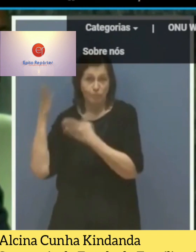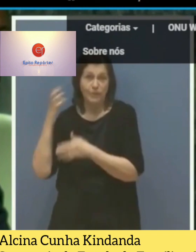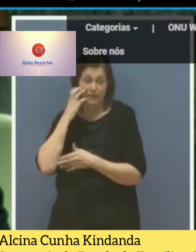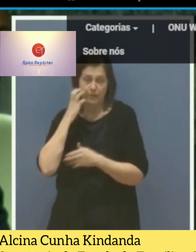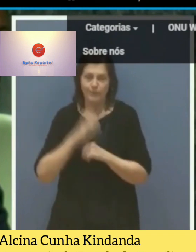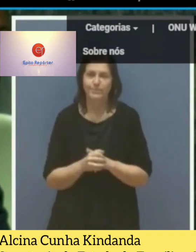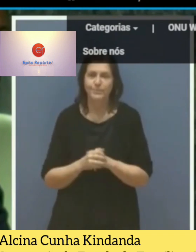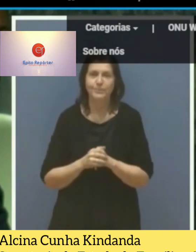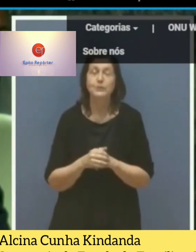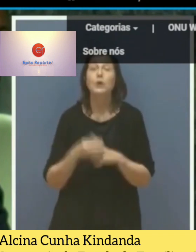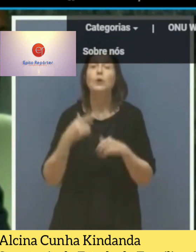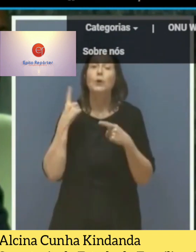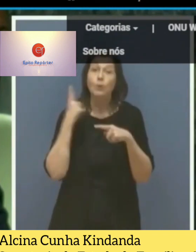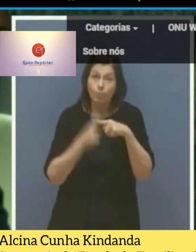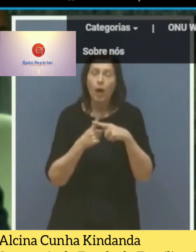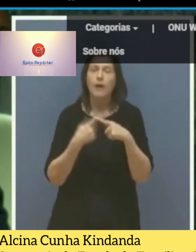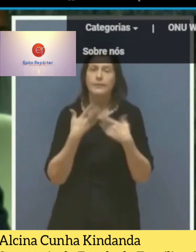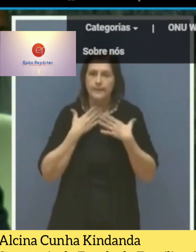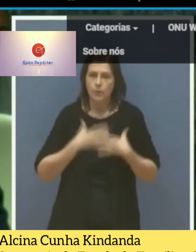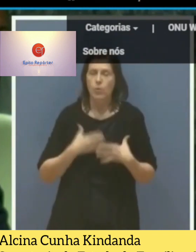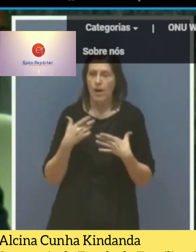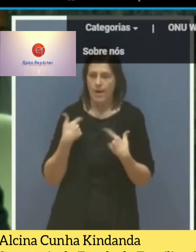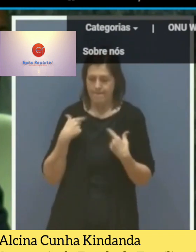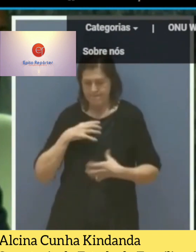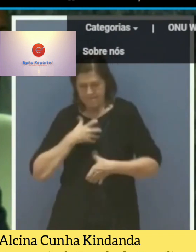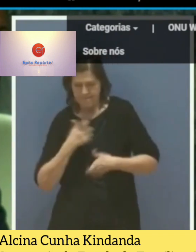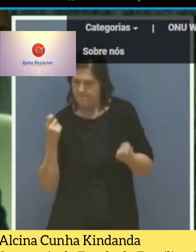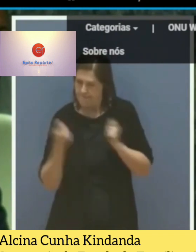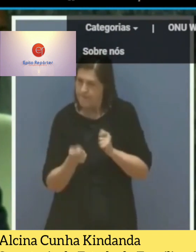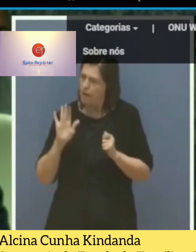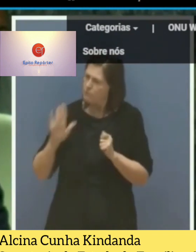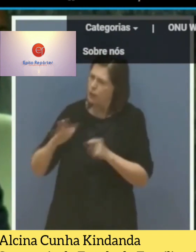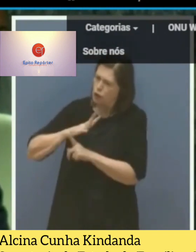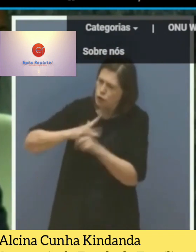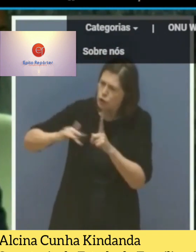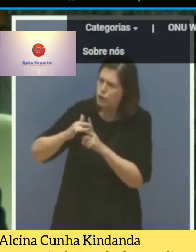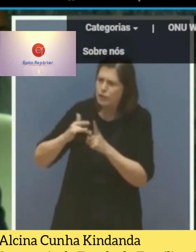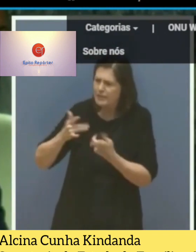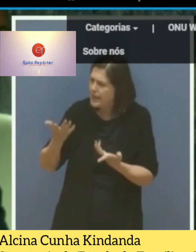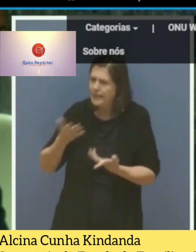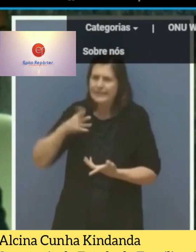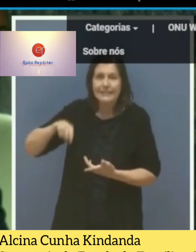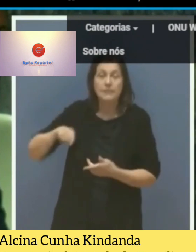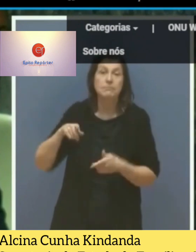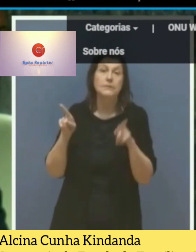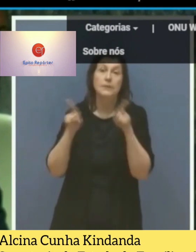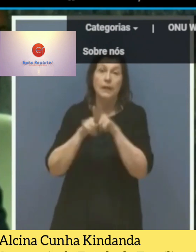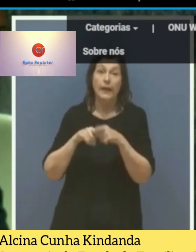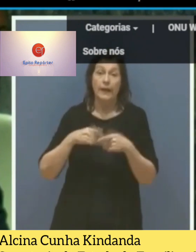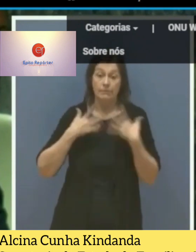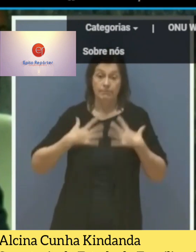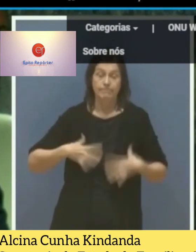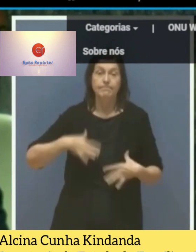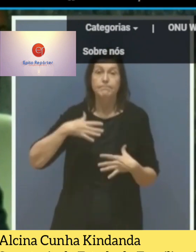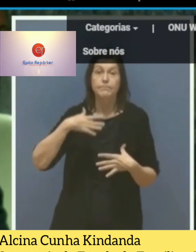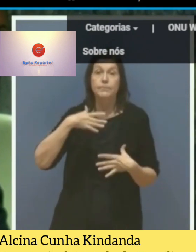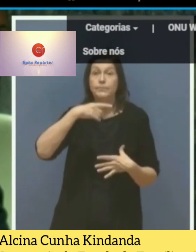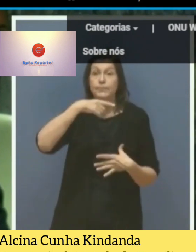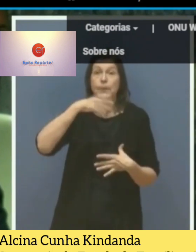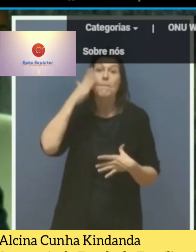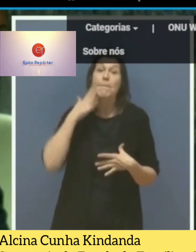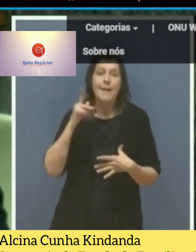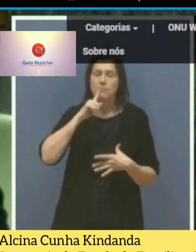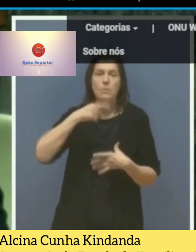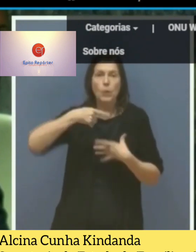mesmas incluindo as pessoas com albinismo estando a segizados um programa de inclusão dessa franja por via do desporto